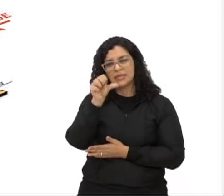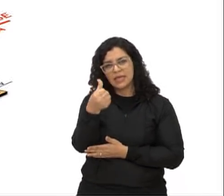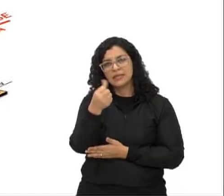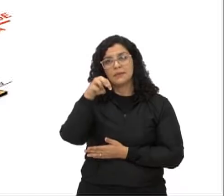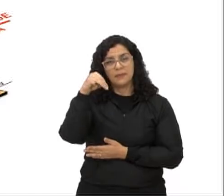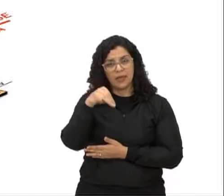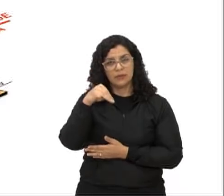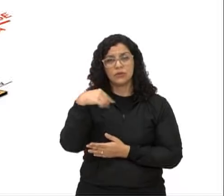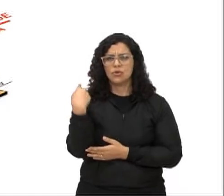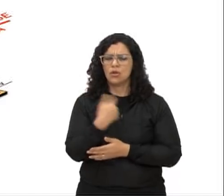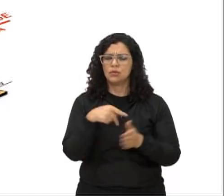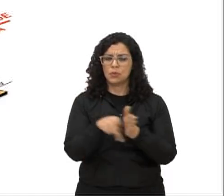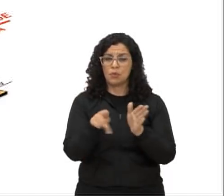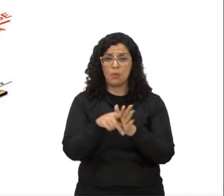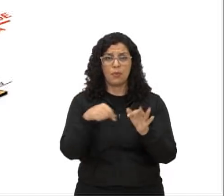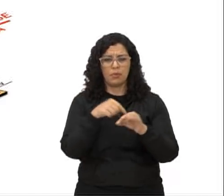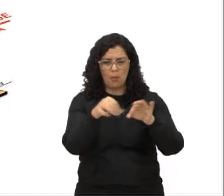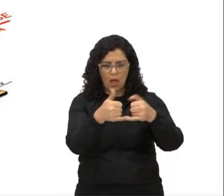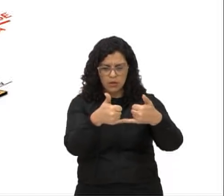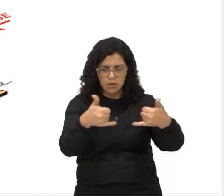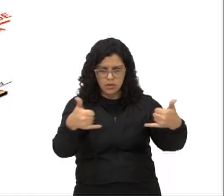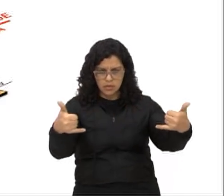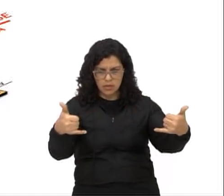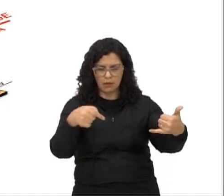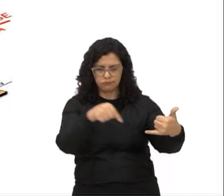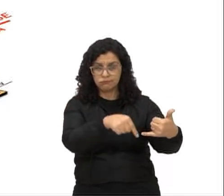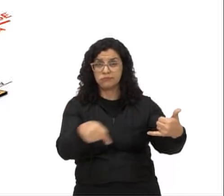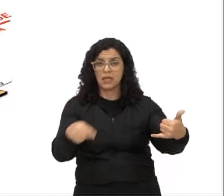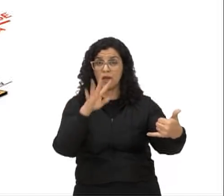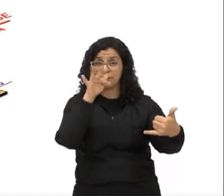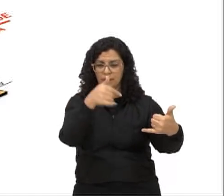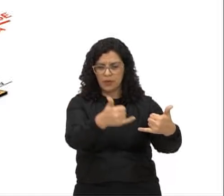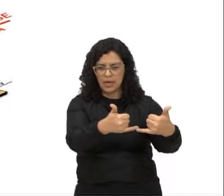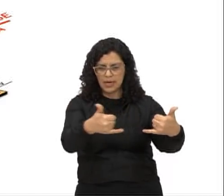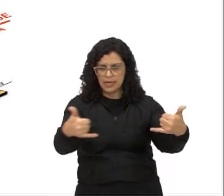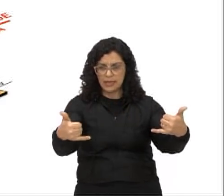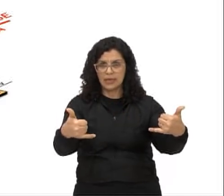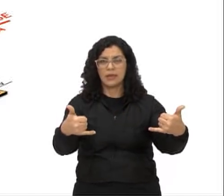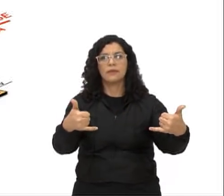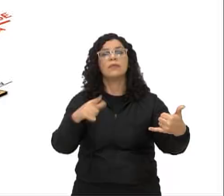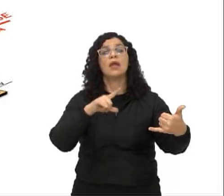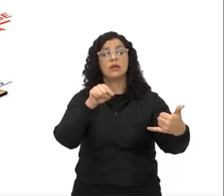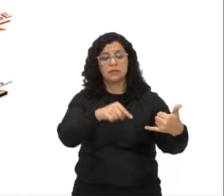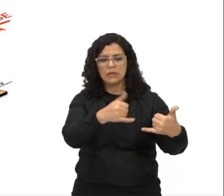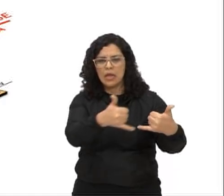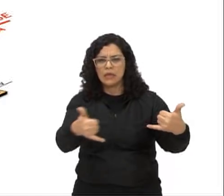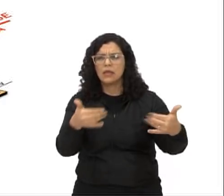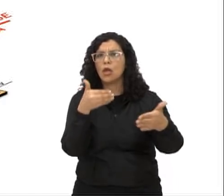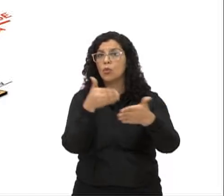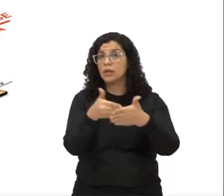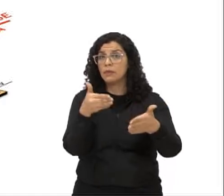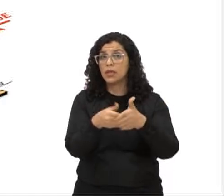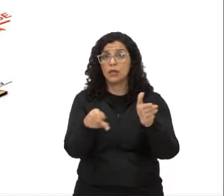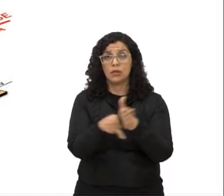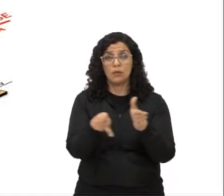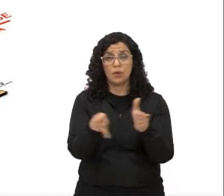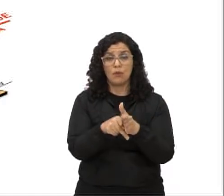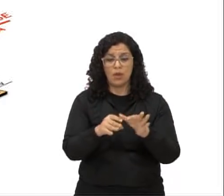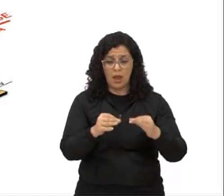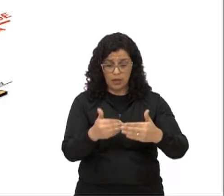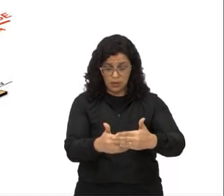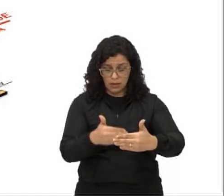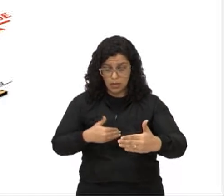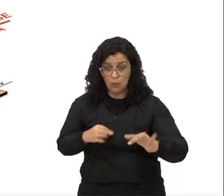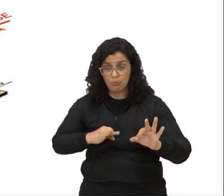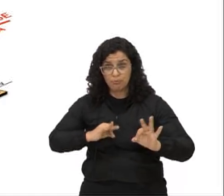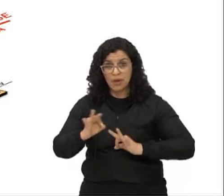4,6 metros, né? Ao final da área do approach, existe uma linha divisória, que é chamada de full line, que delimita o encontro entre a área de preparação